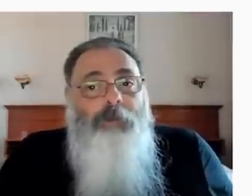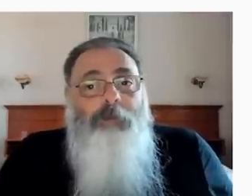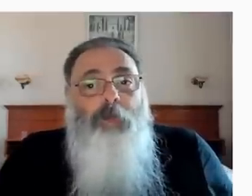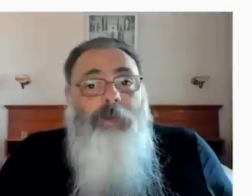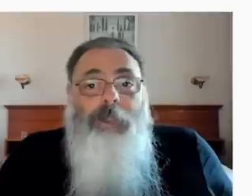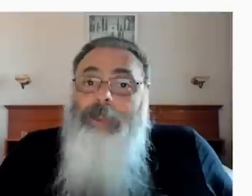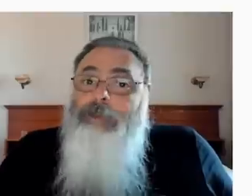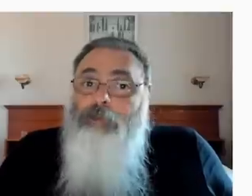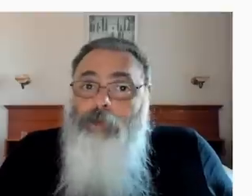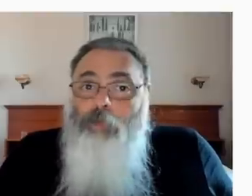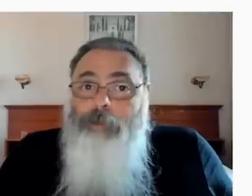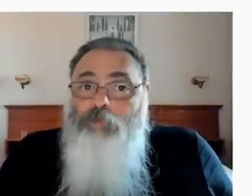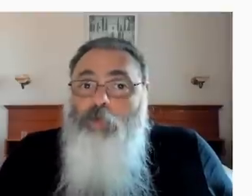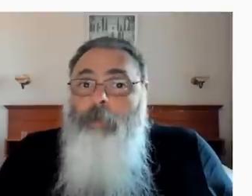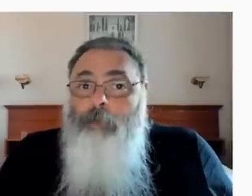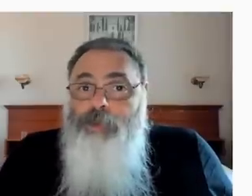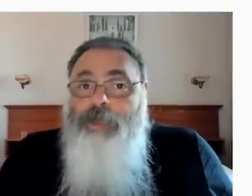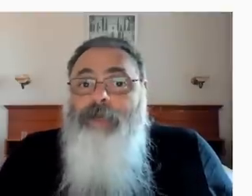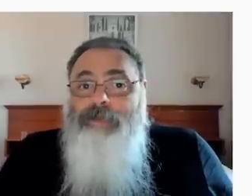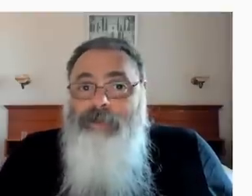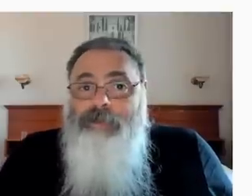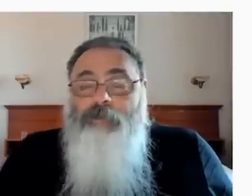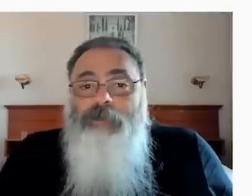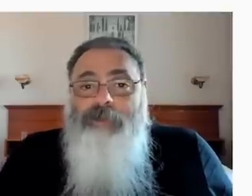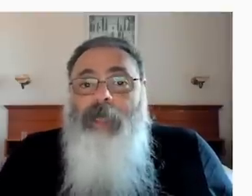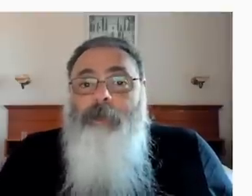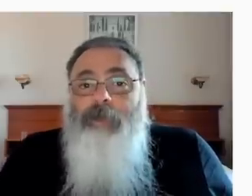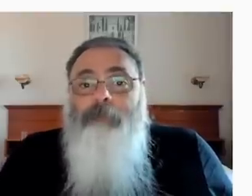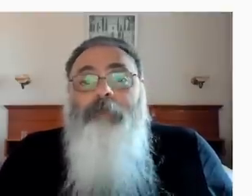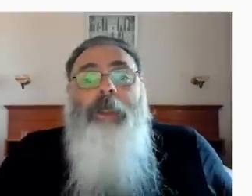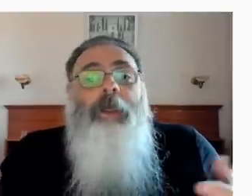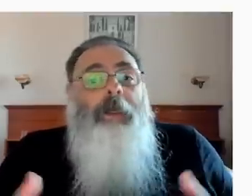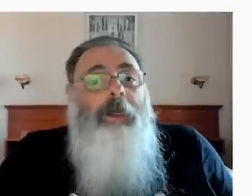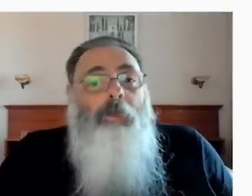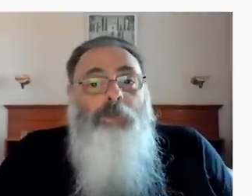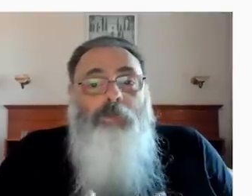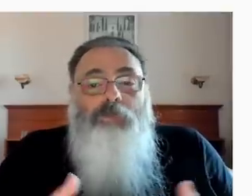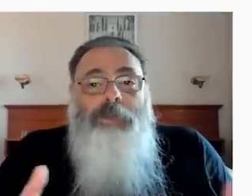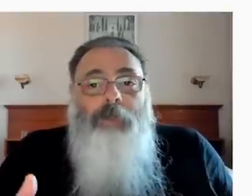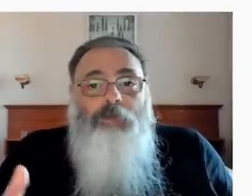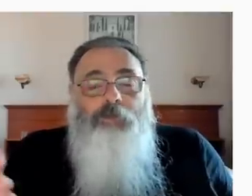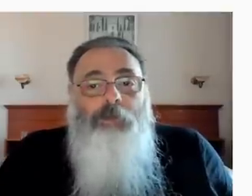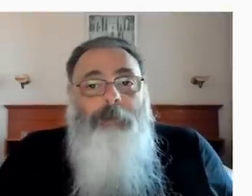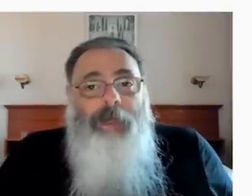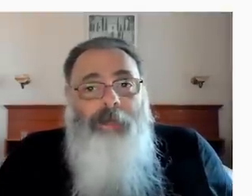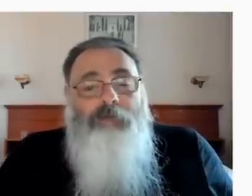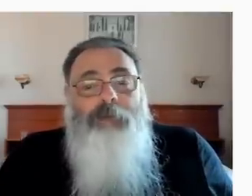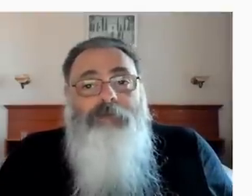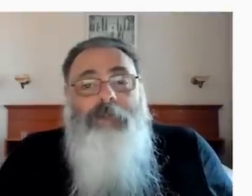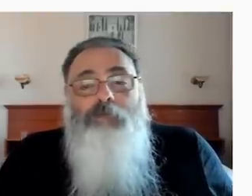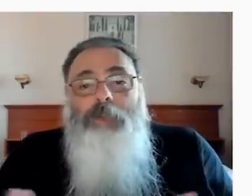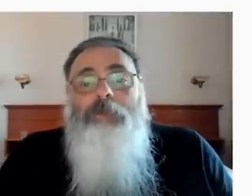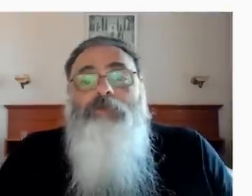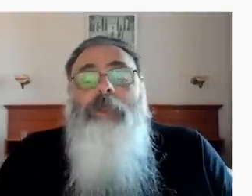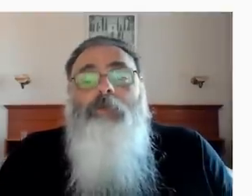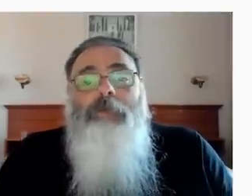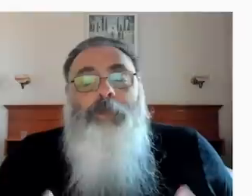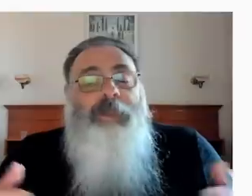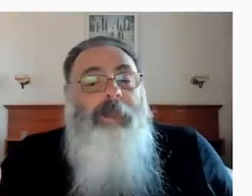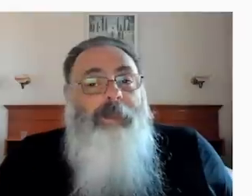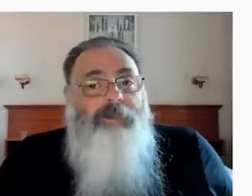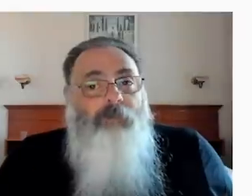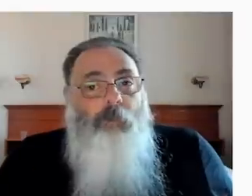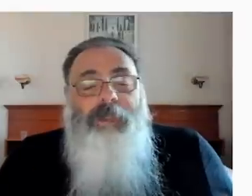trabalha é que o salário mínimo é ruim tanto que começou como política racista vocês sabem né quando os negros foram libertos lá nos Estados Unidos